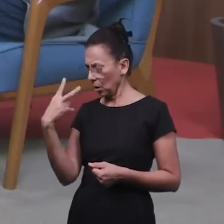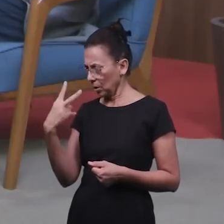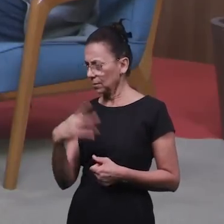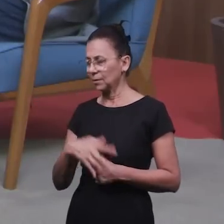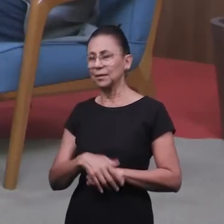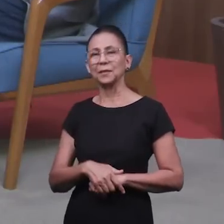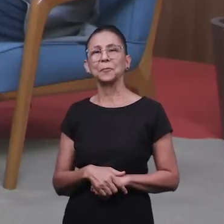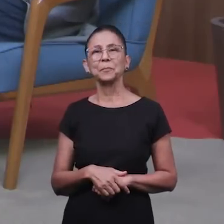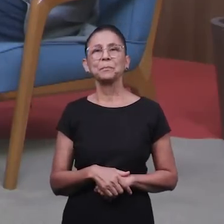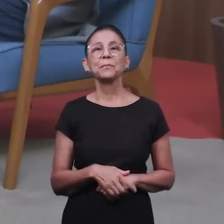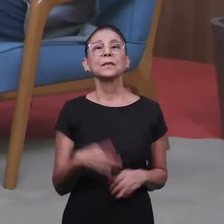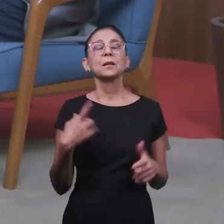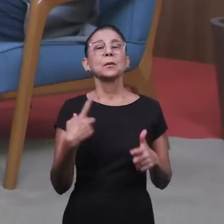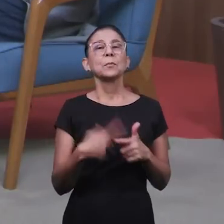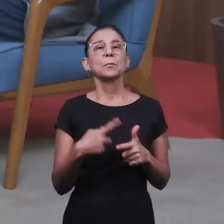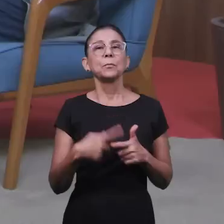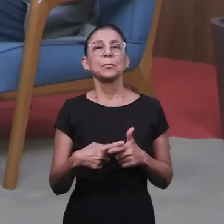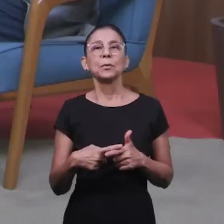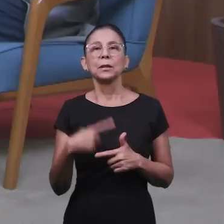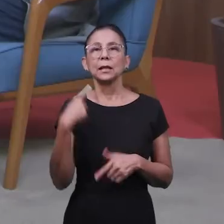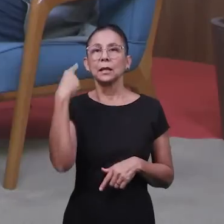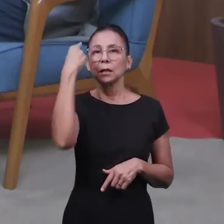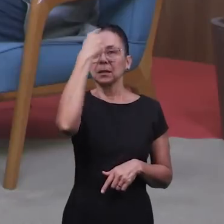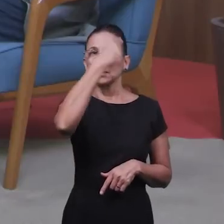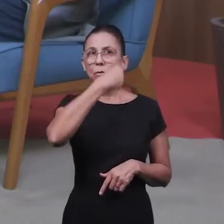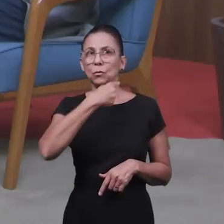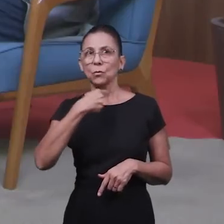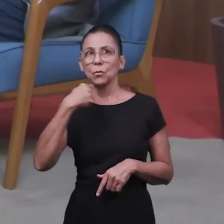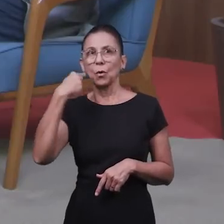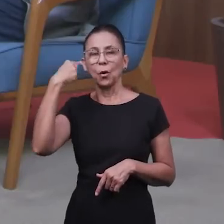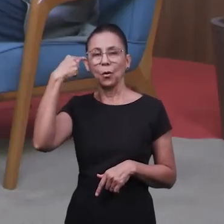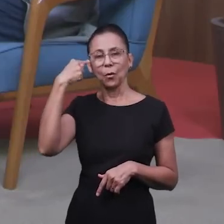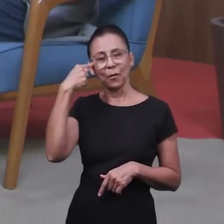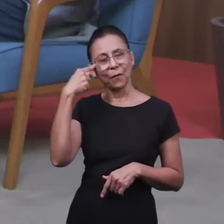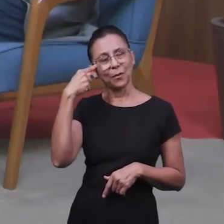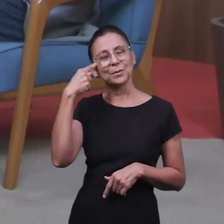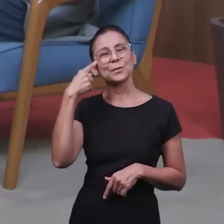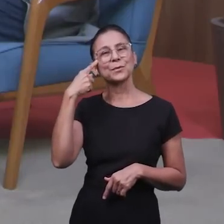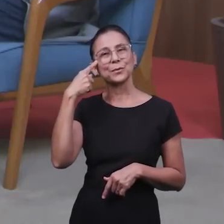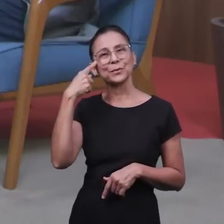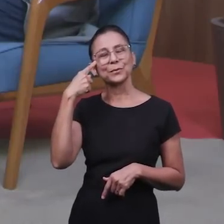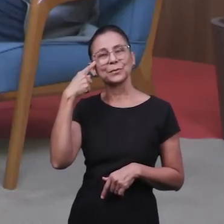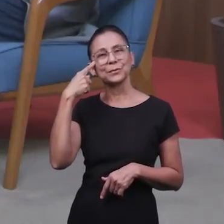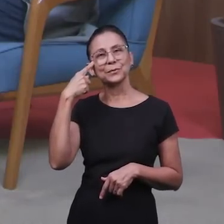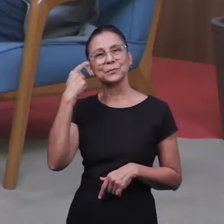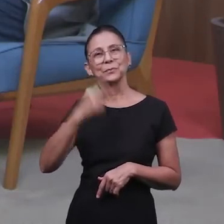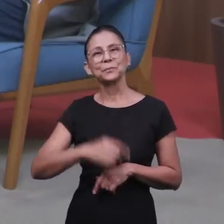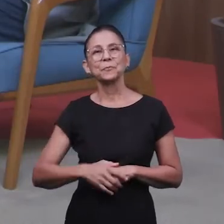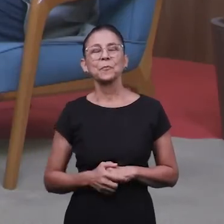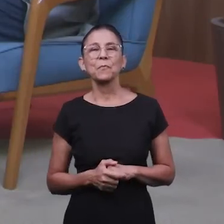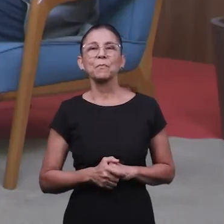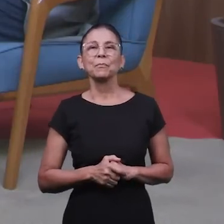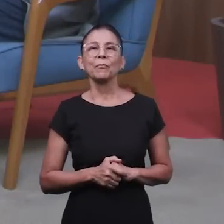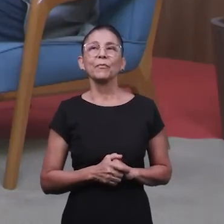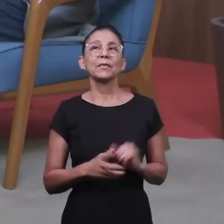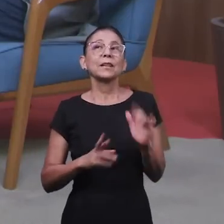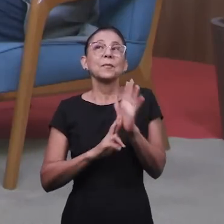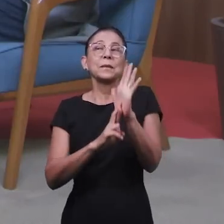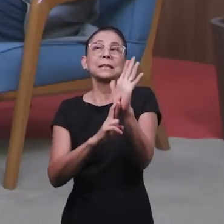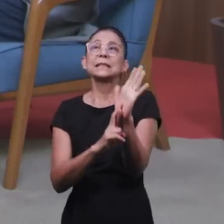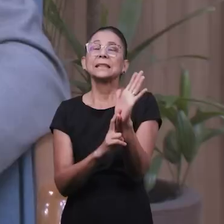a beleza, a formosura, para usar uma expressão de Cantares, que o Espírito Santo de Deus traz à igreja, para ela ser